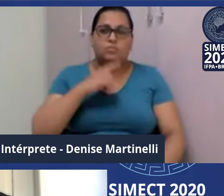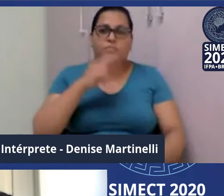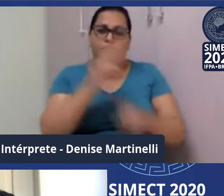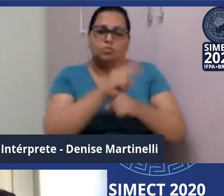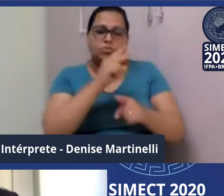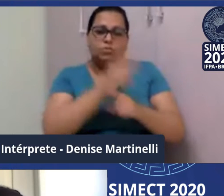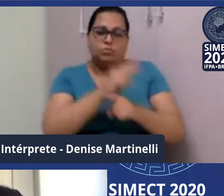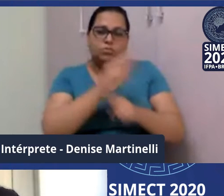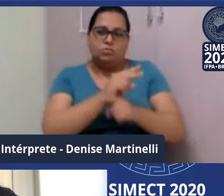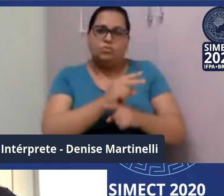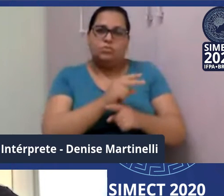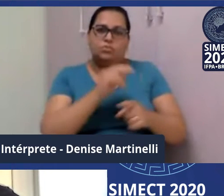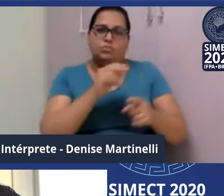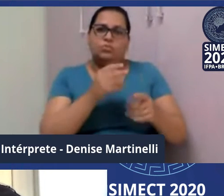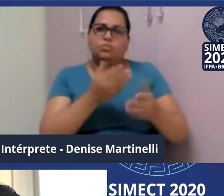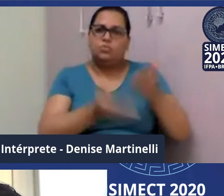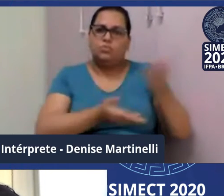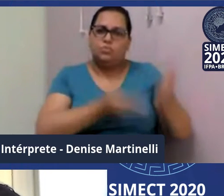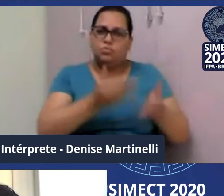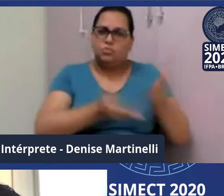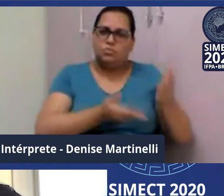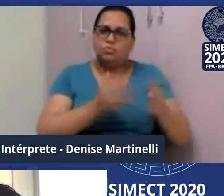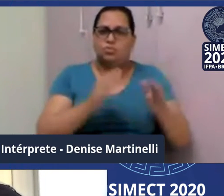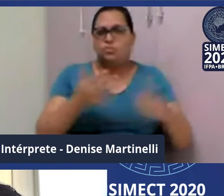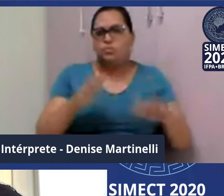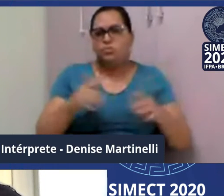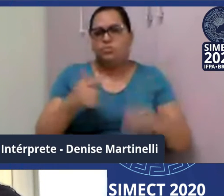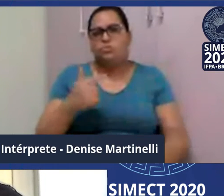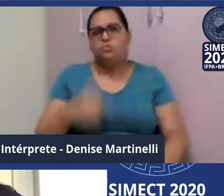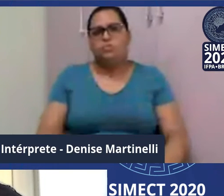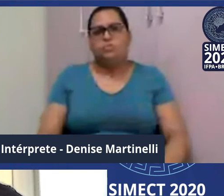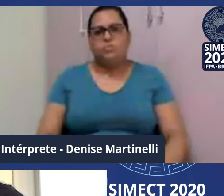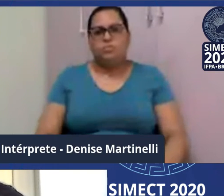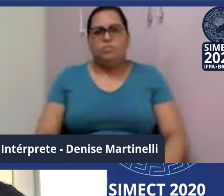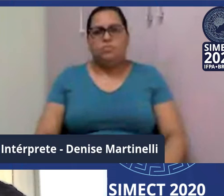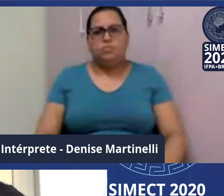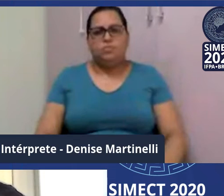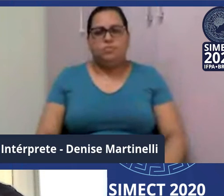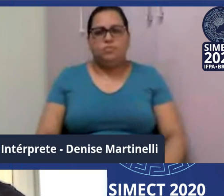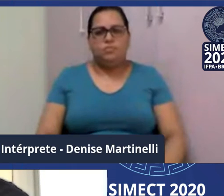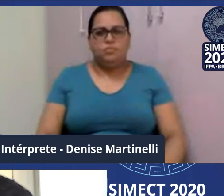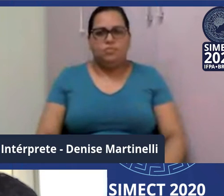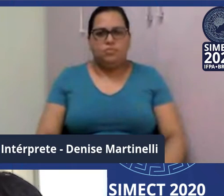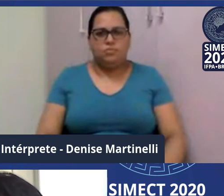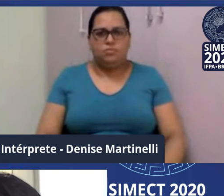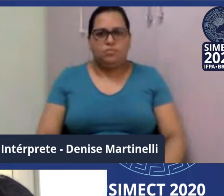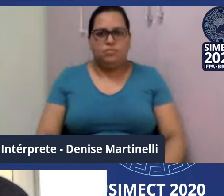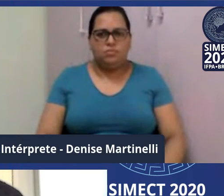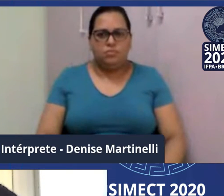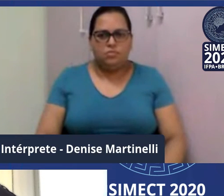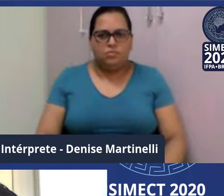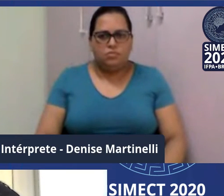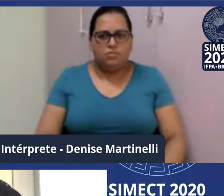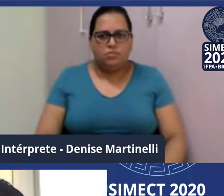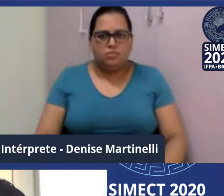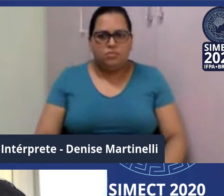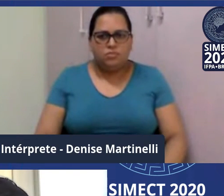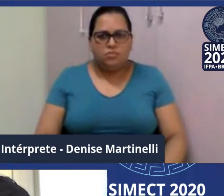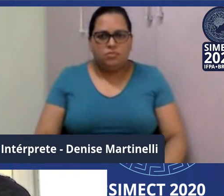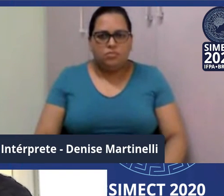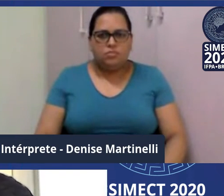média, para um bom operador. E o cultivo vai demorar de 4 a 6 meses. Na Semana Santa, a gente